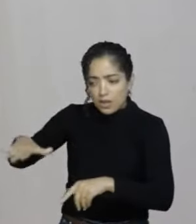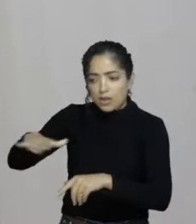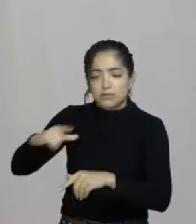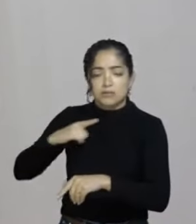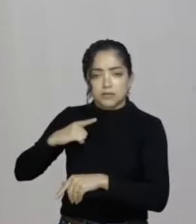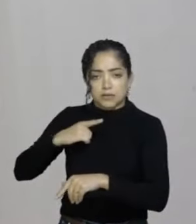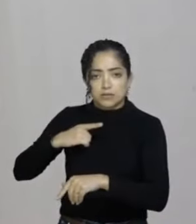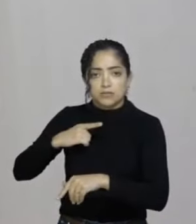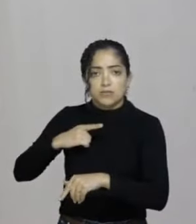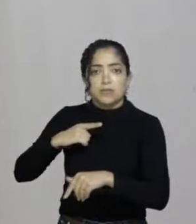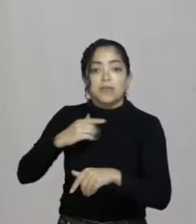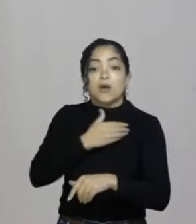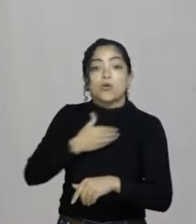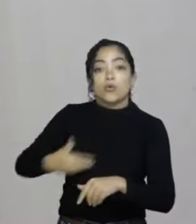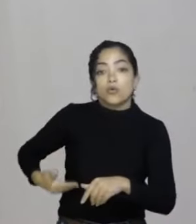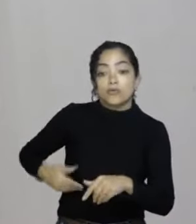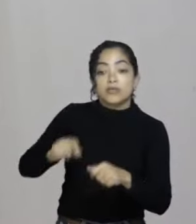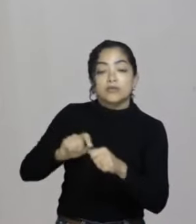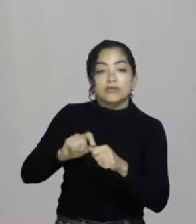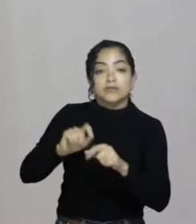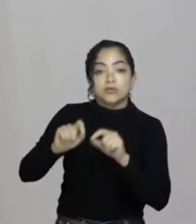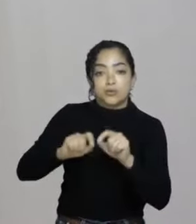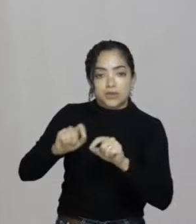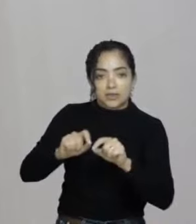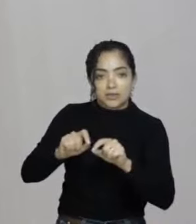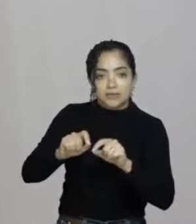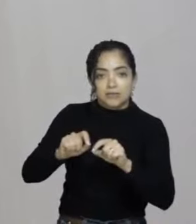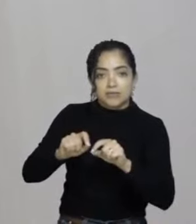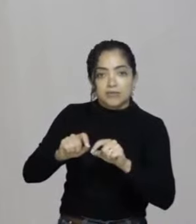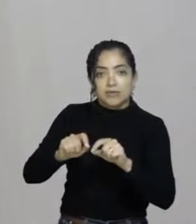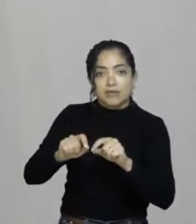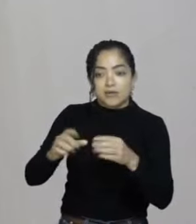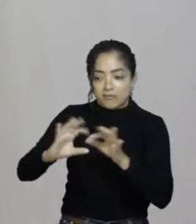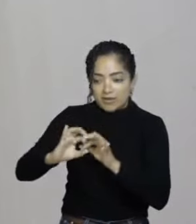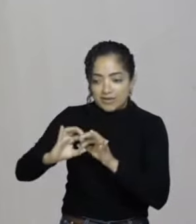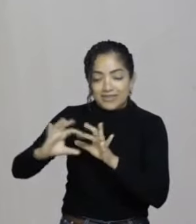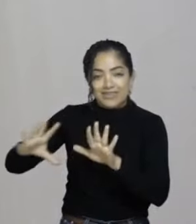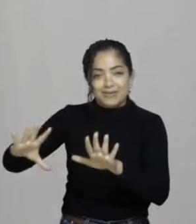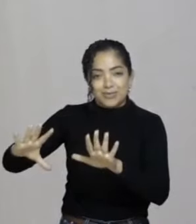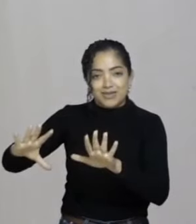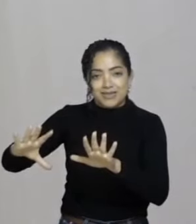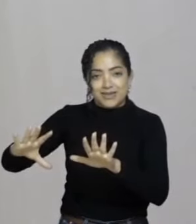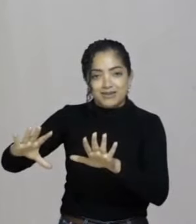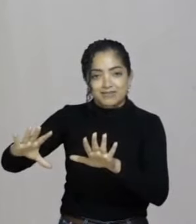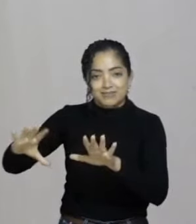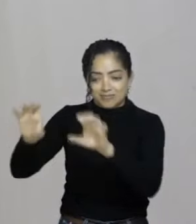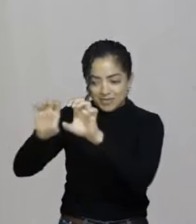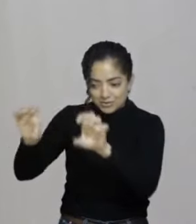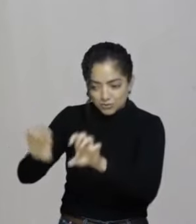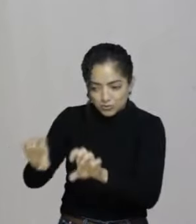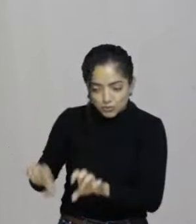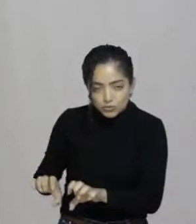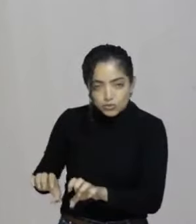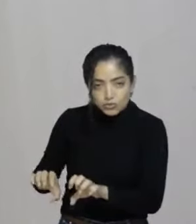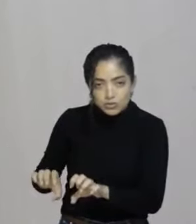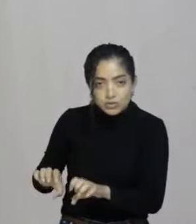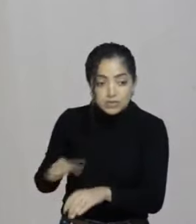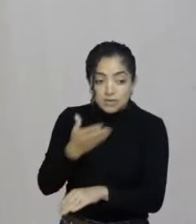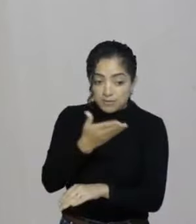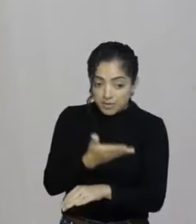o governo vai ceder as estruturas estaduais para os municípios que querem